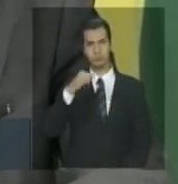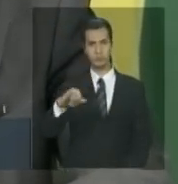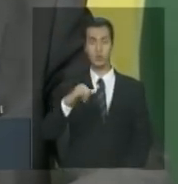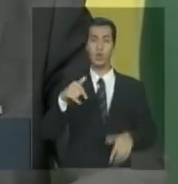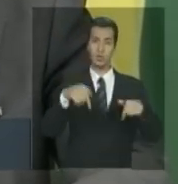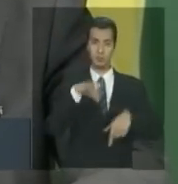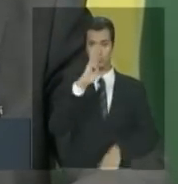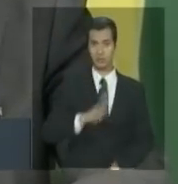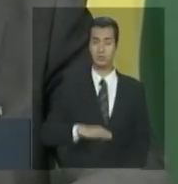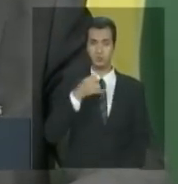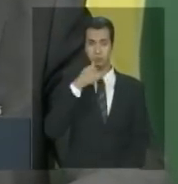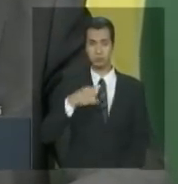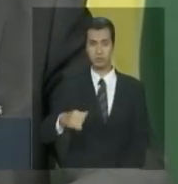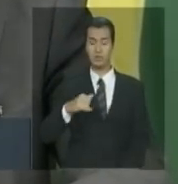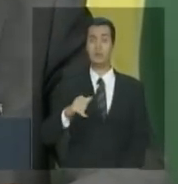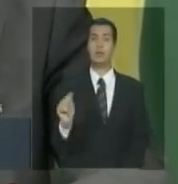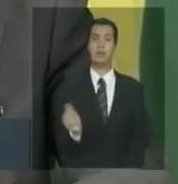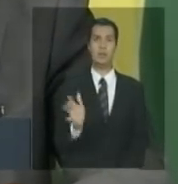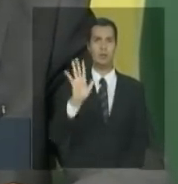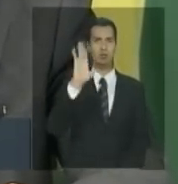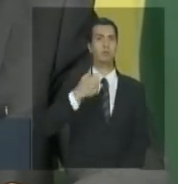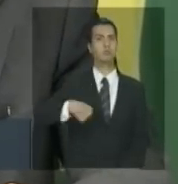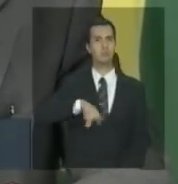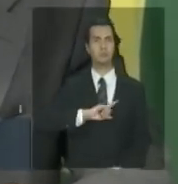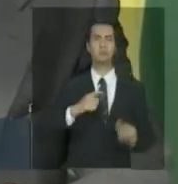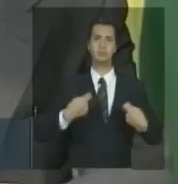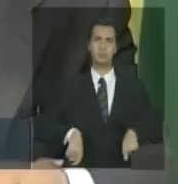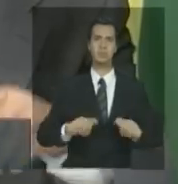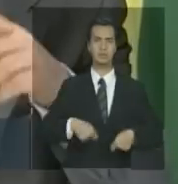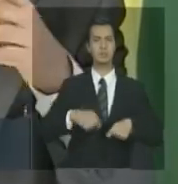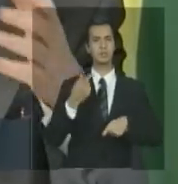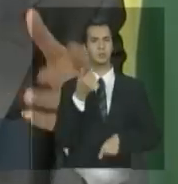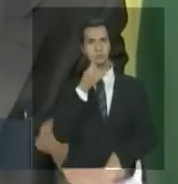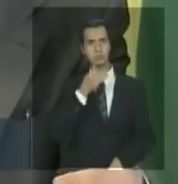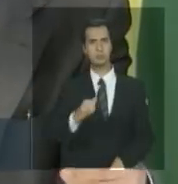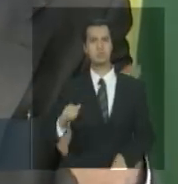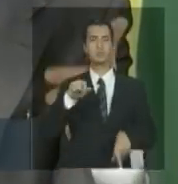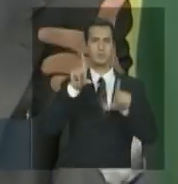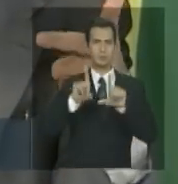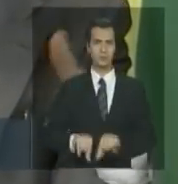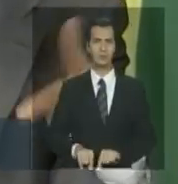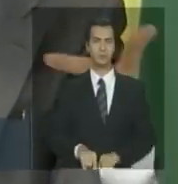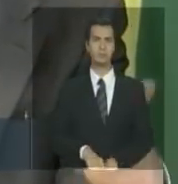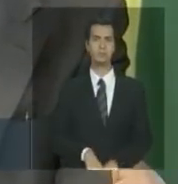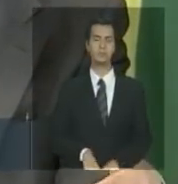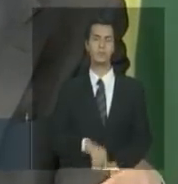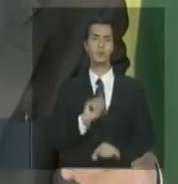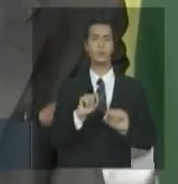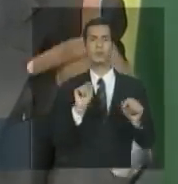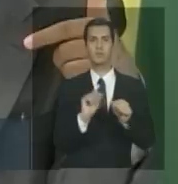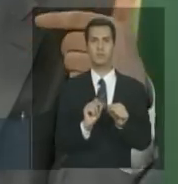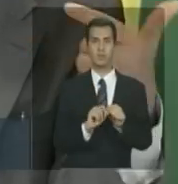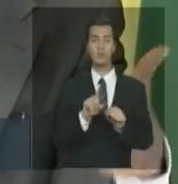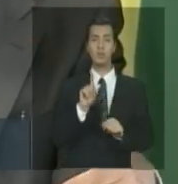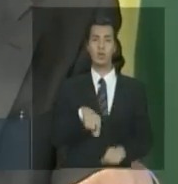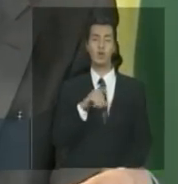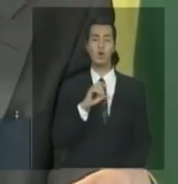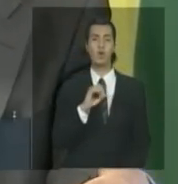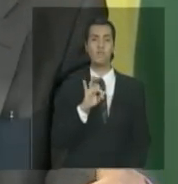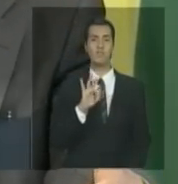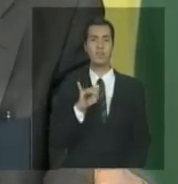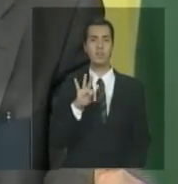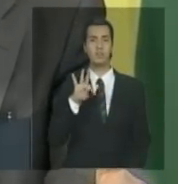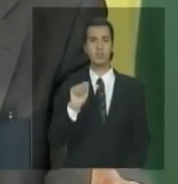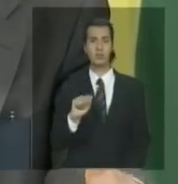alto no Brasil e nós temos que encontrar as maneiras de reduzir o custo. Isso passa por aumento da oferta, e o governo